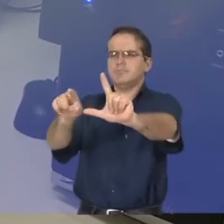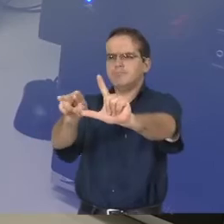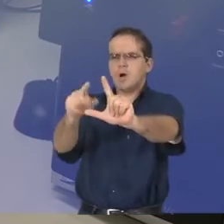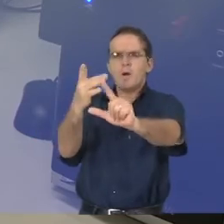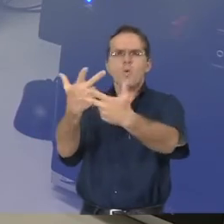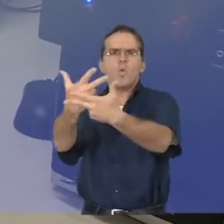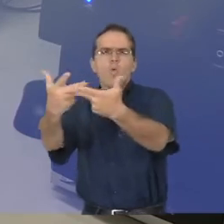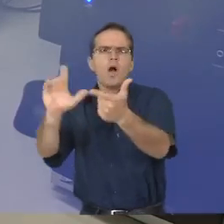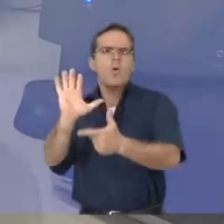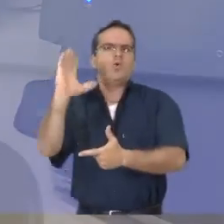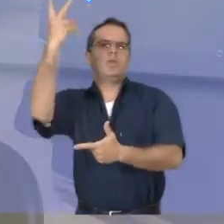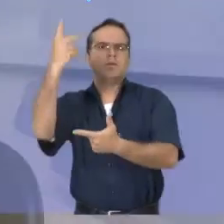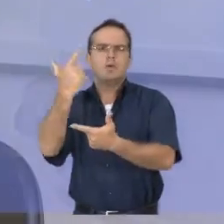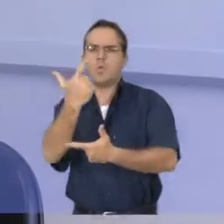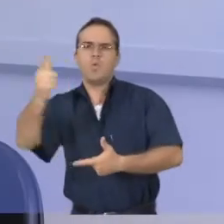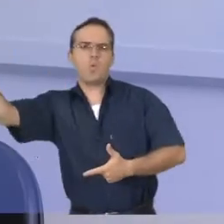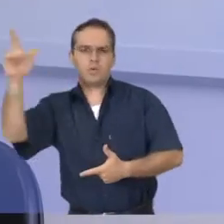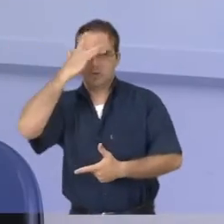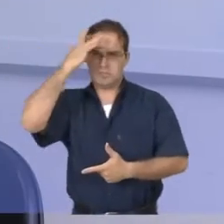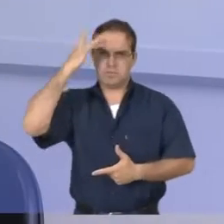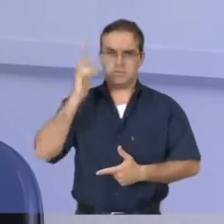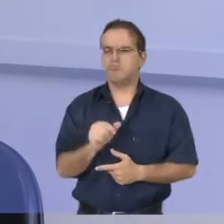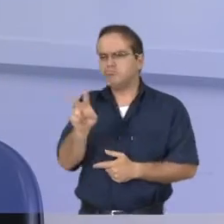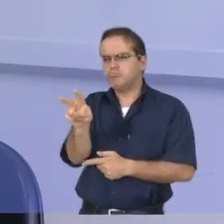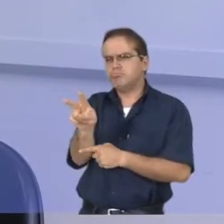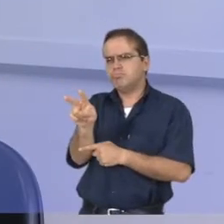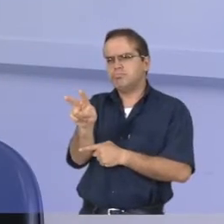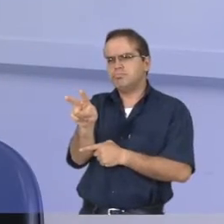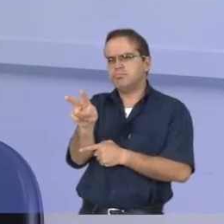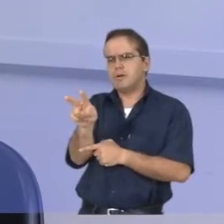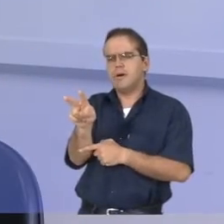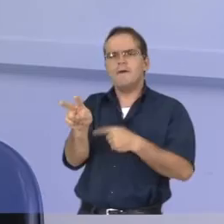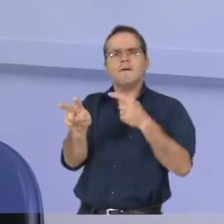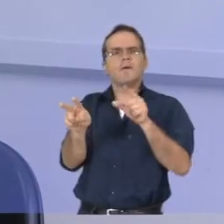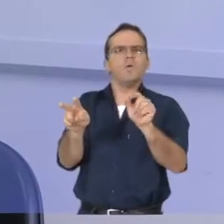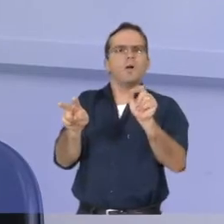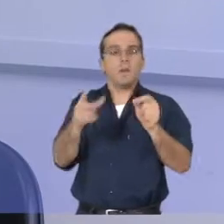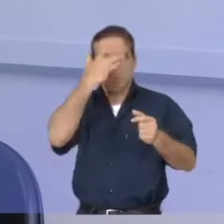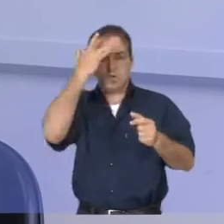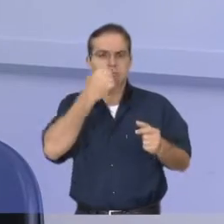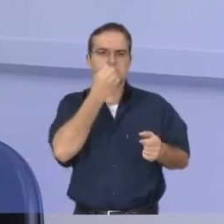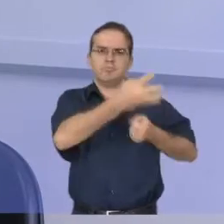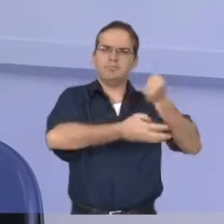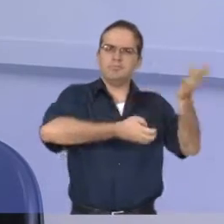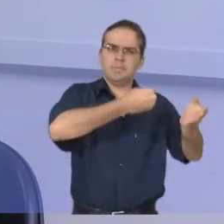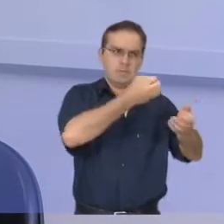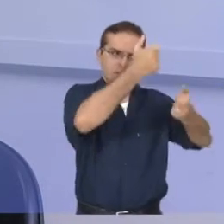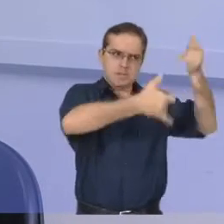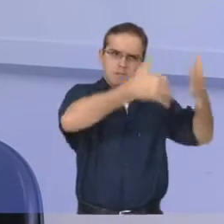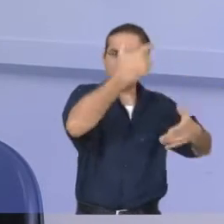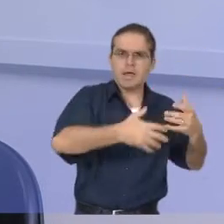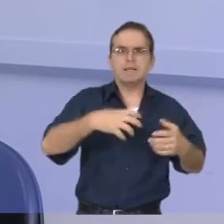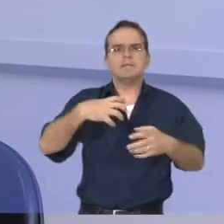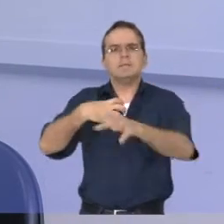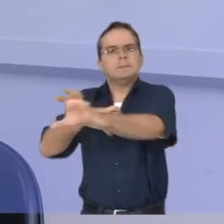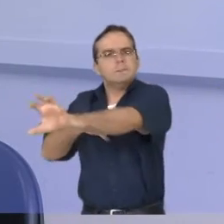outras pessoas. Nós observamos que os indivíduos relatam sentir empatia pelas pessoas que eles observam. No caso,